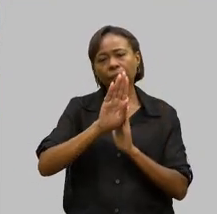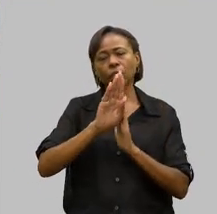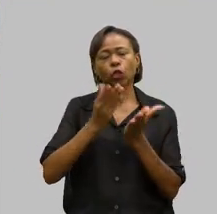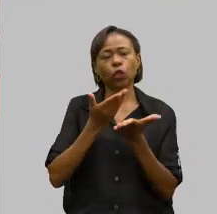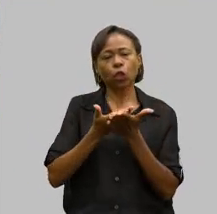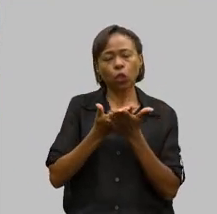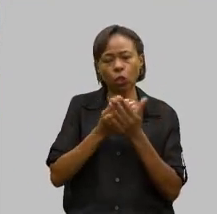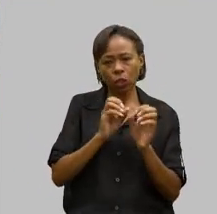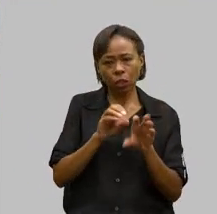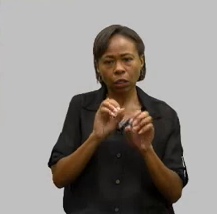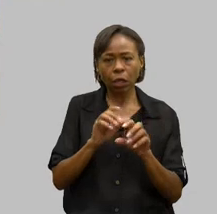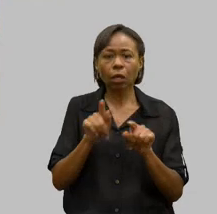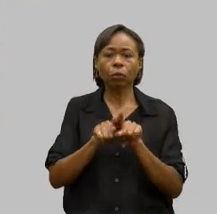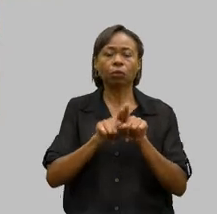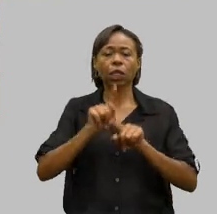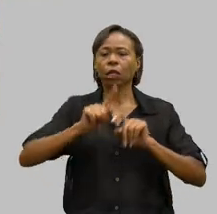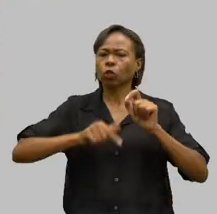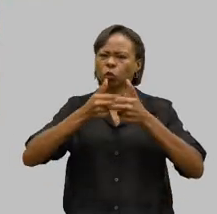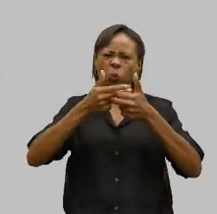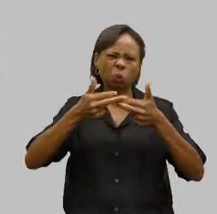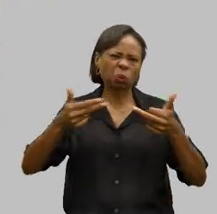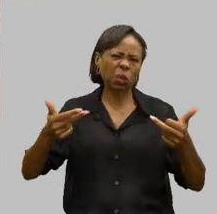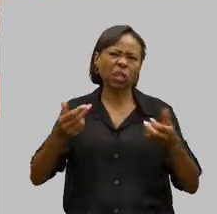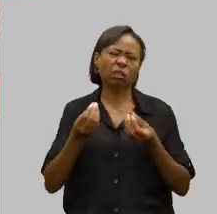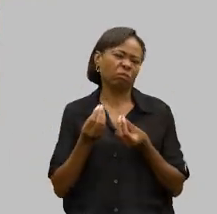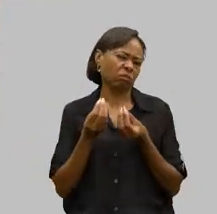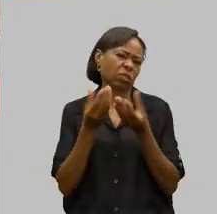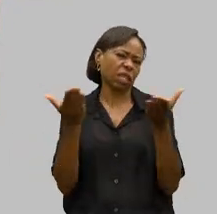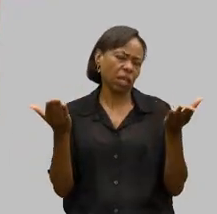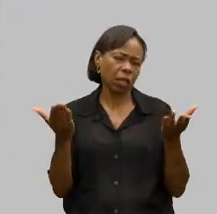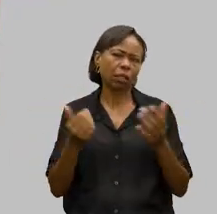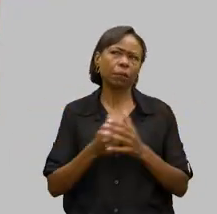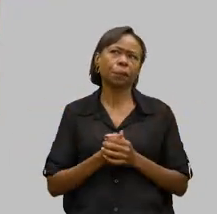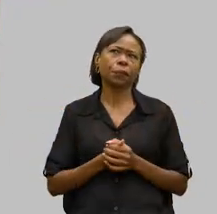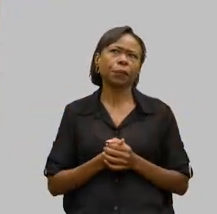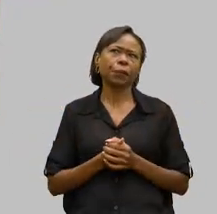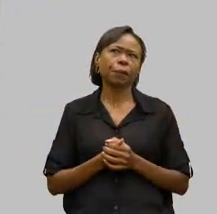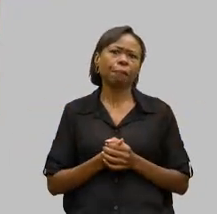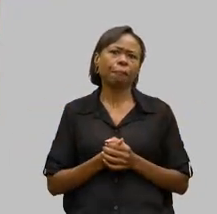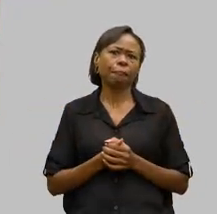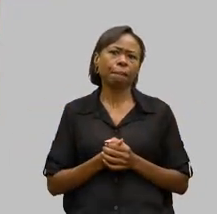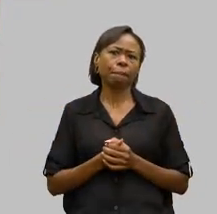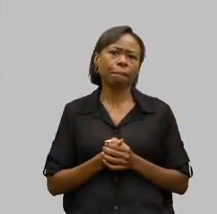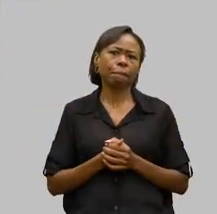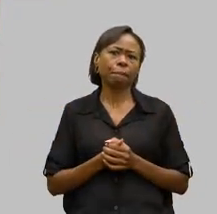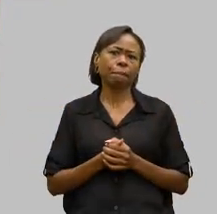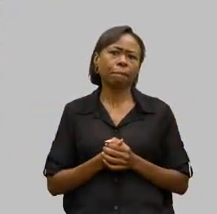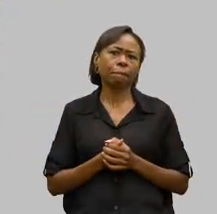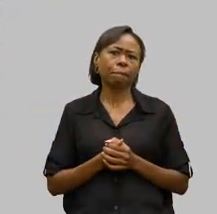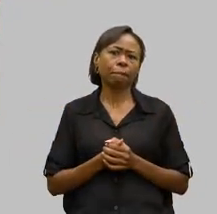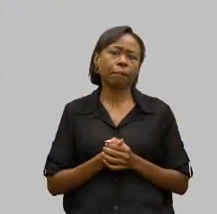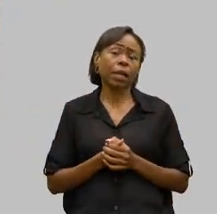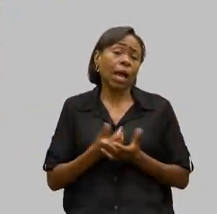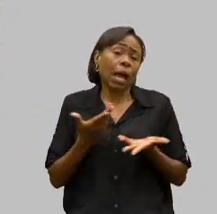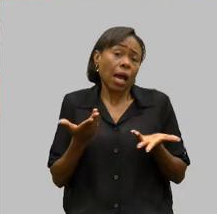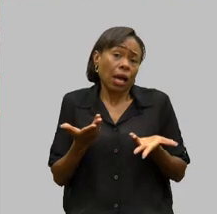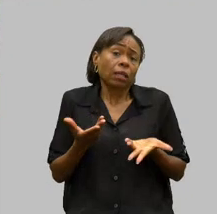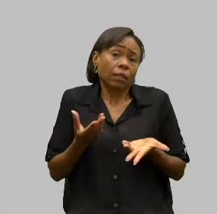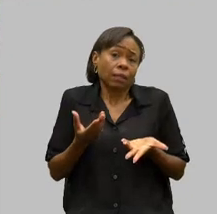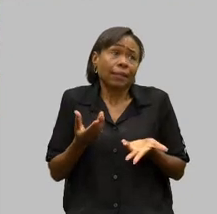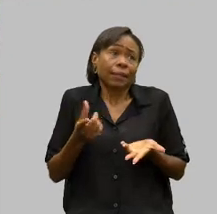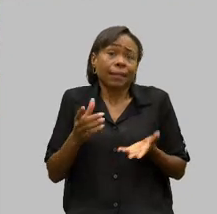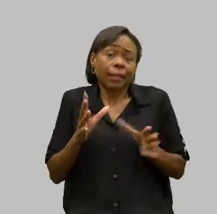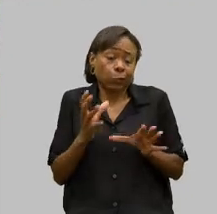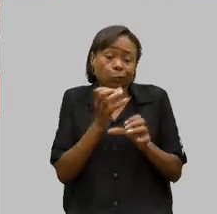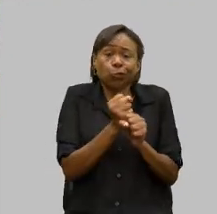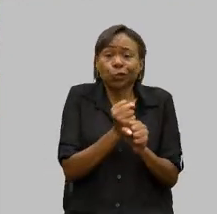objetos entregues, rede de badminton, que foram entregues para cumprir índices, isso gera o resto a pagar e fica para a gente poder